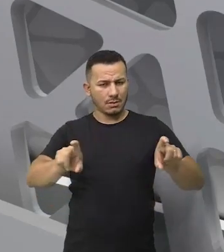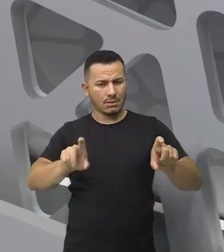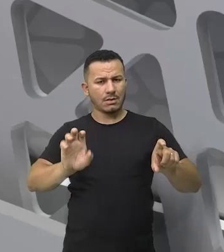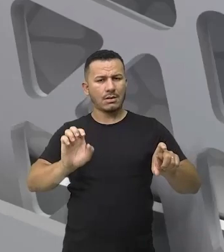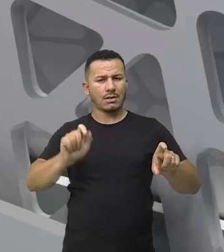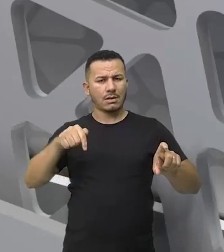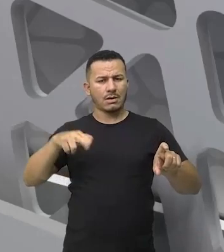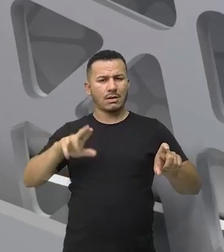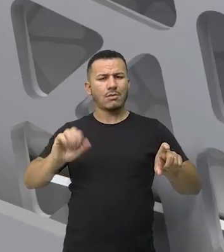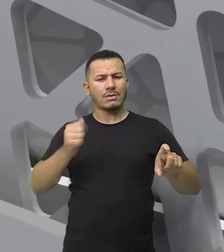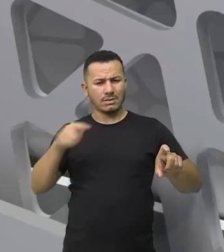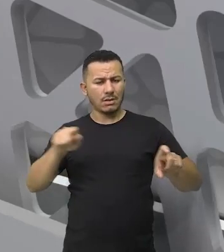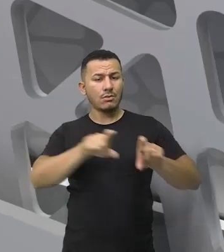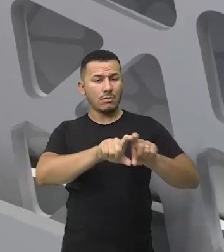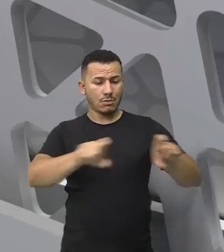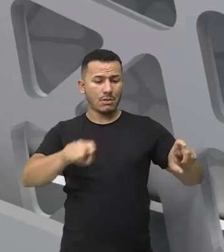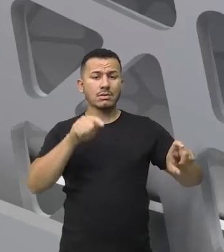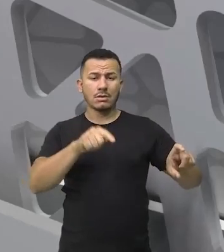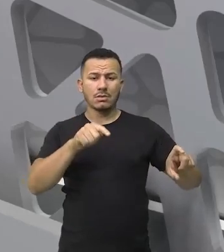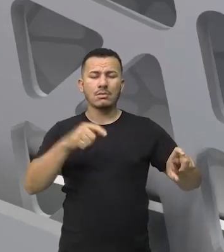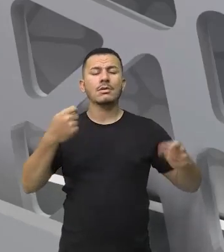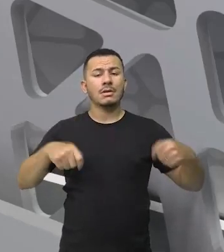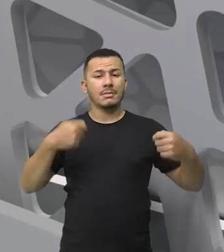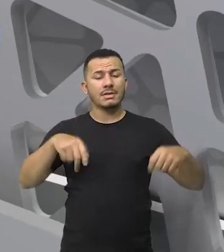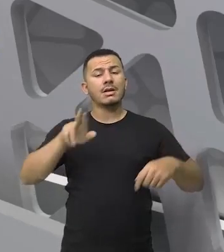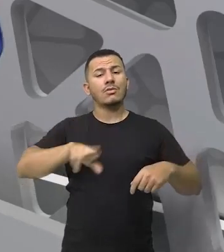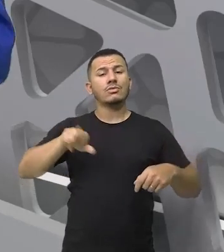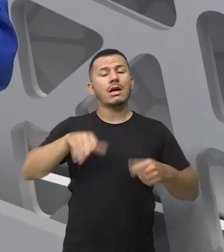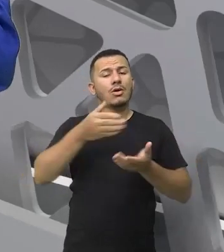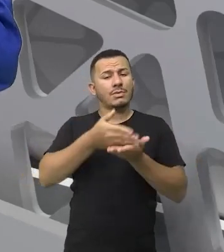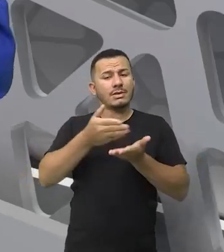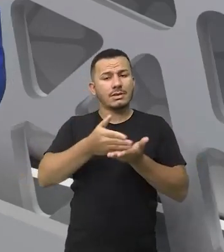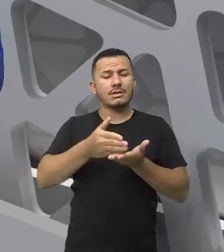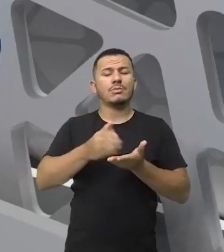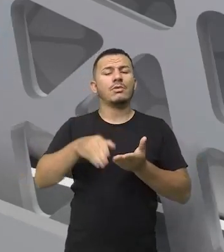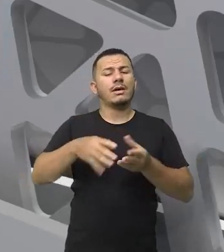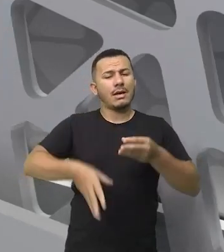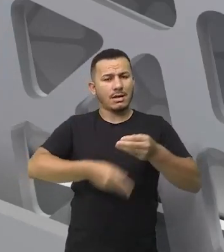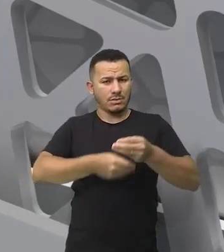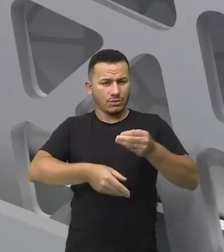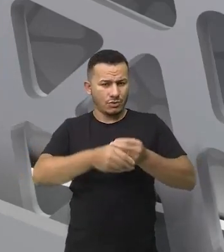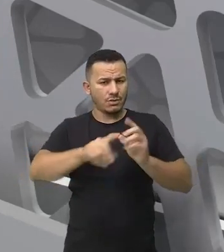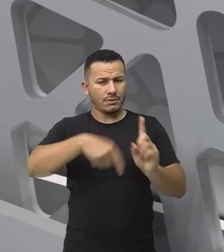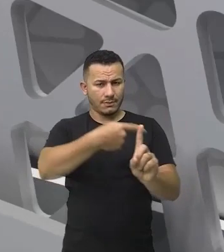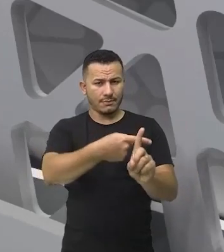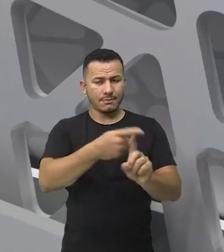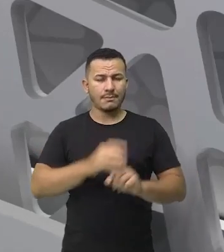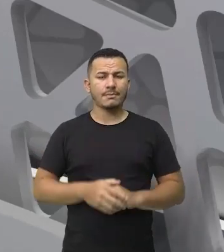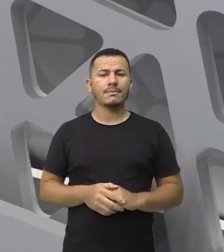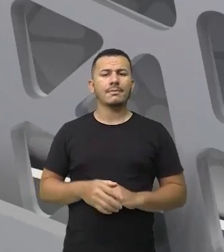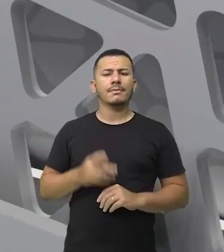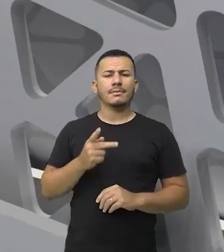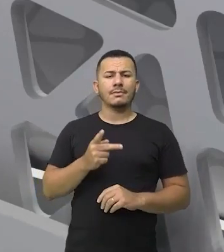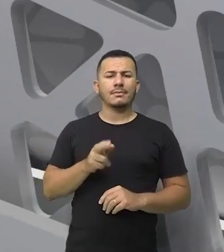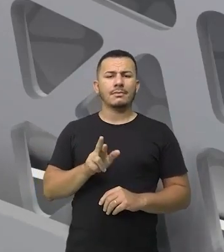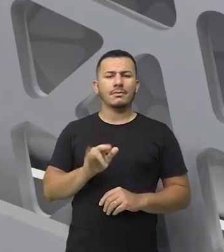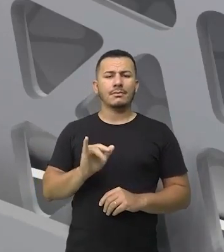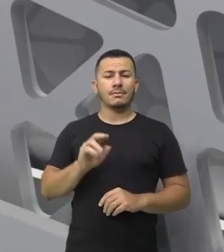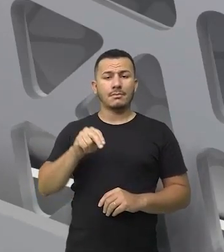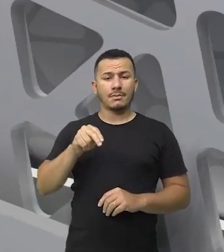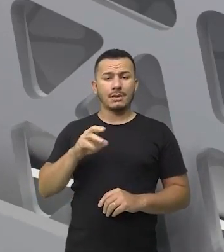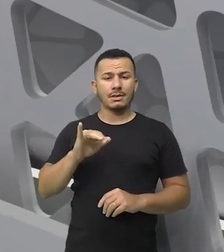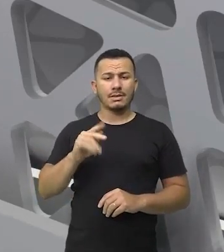está sendo colocado que nós deveremos aplicar o princípio aditivo. Relembrando, o que é o